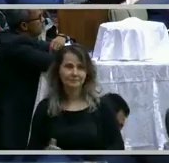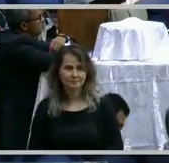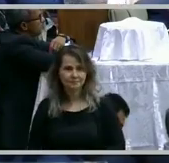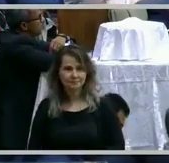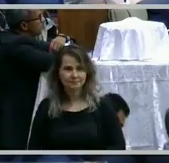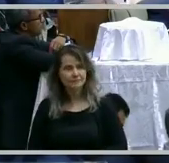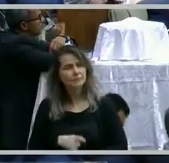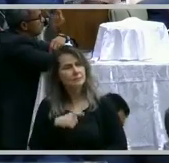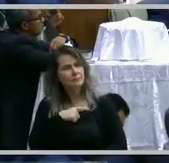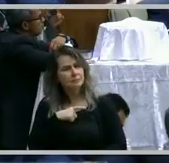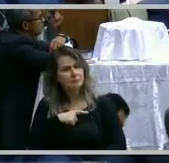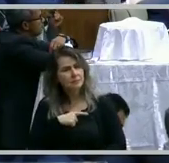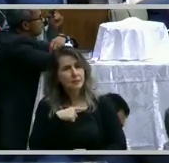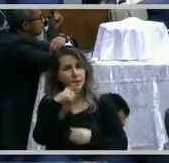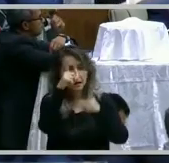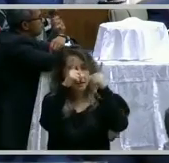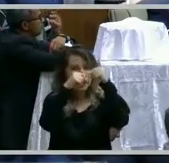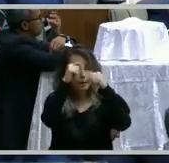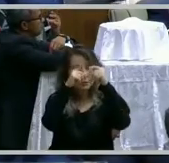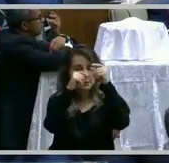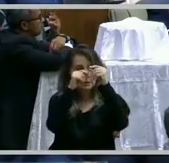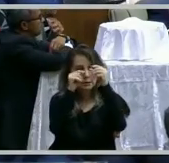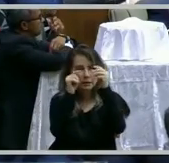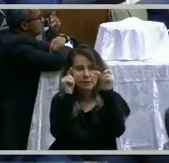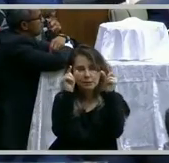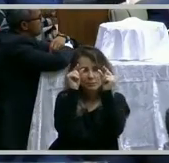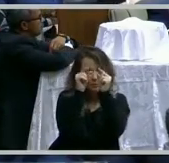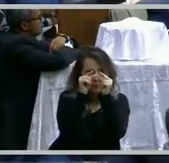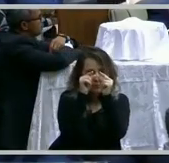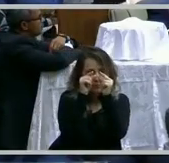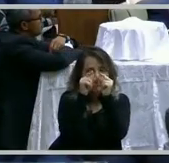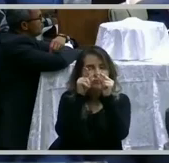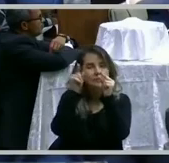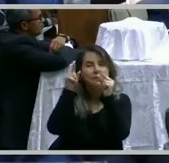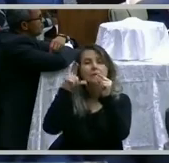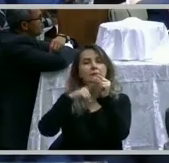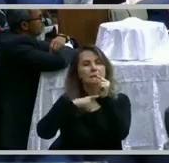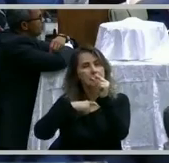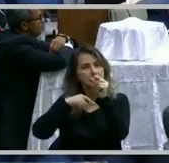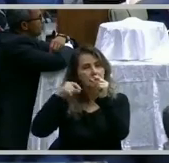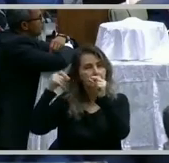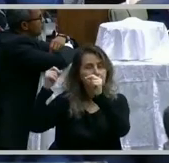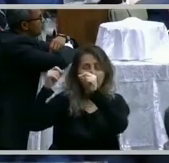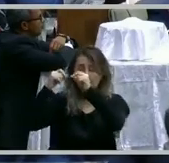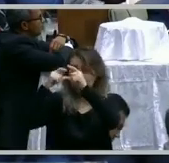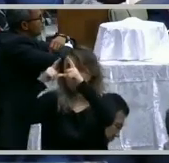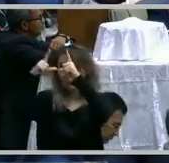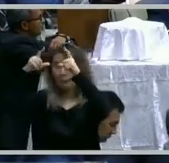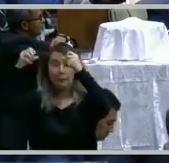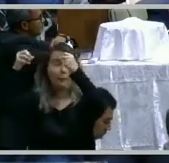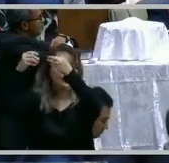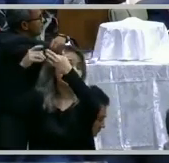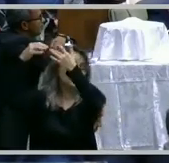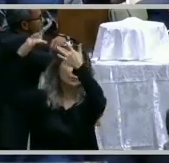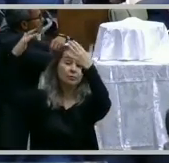Tem estrela de maior glória e de menor glória. De vez em quando tem uma de menor glória querendo passar da outra. Mas não é lá no céu, não. É